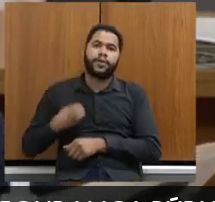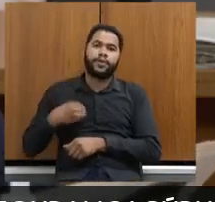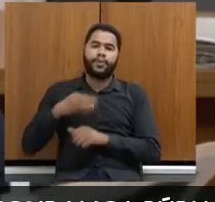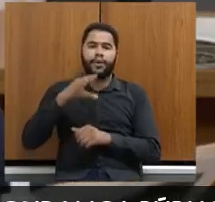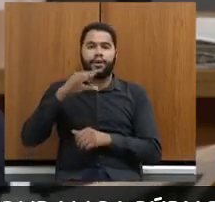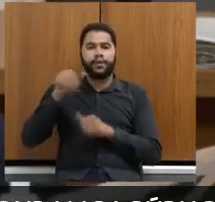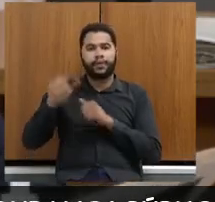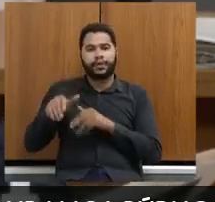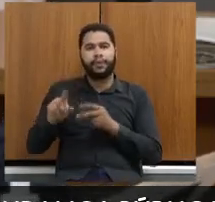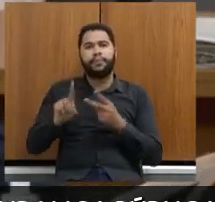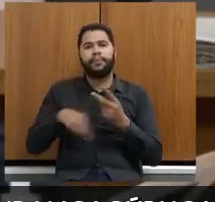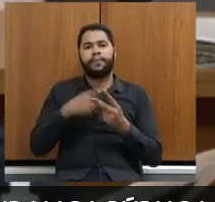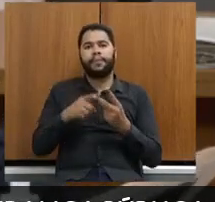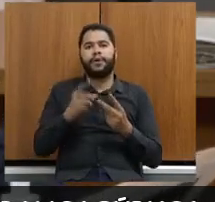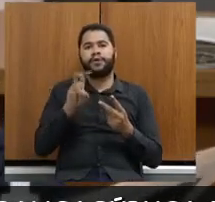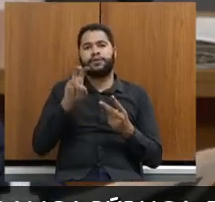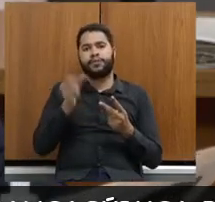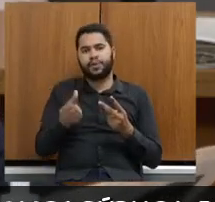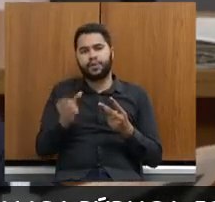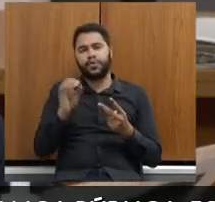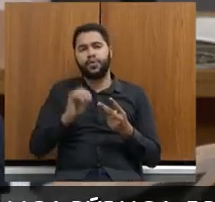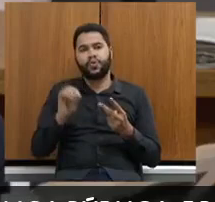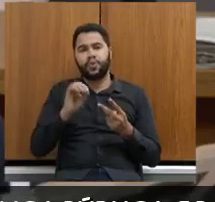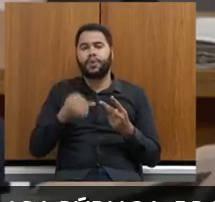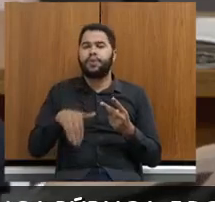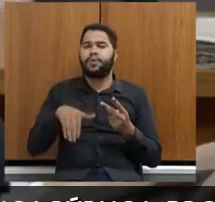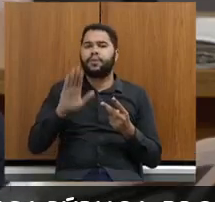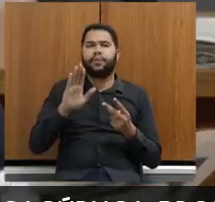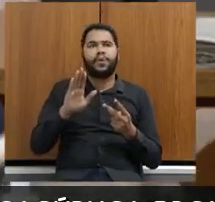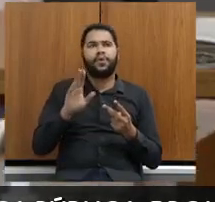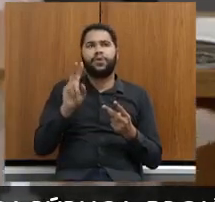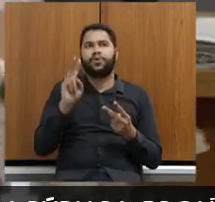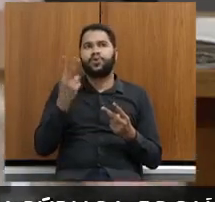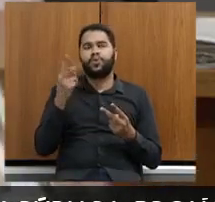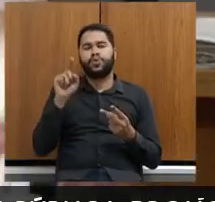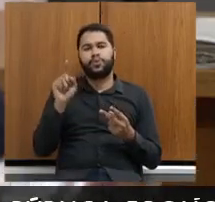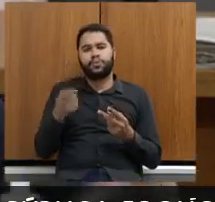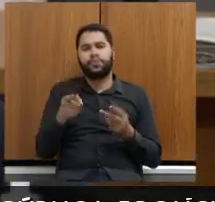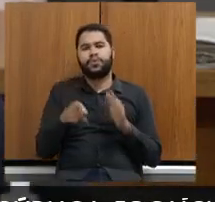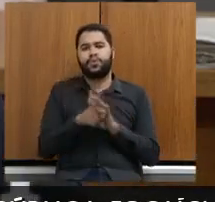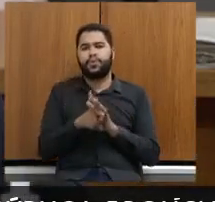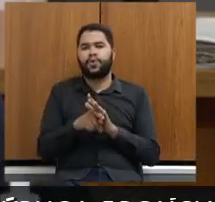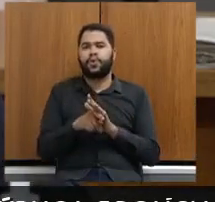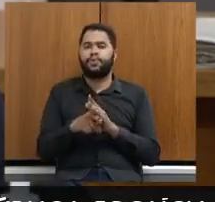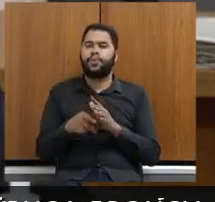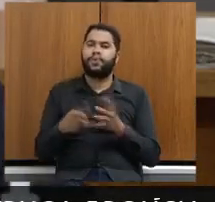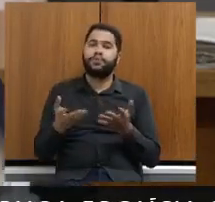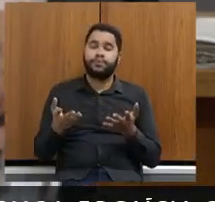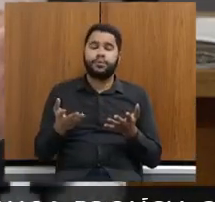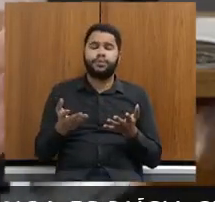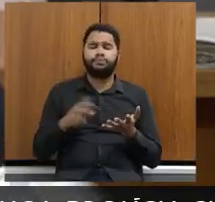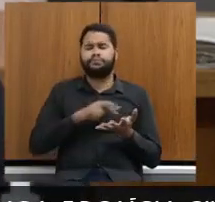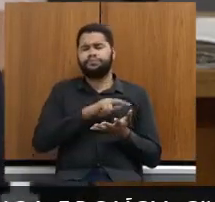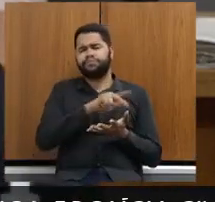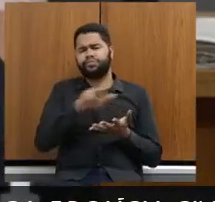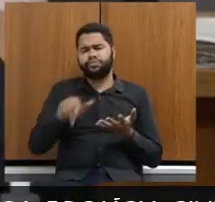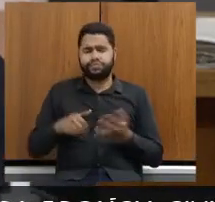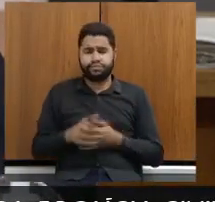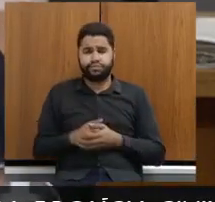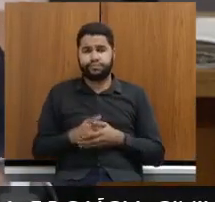66 de outubro 57 a adolescentes foram mais de quase duas mil vídeo audiências com esses adolescentes Enfim